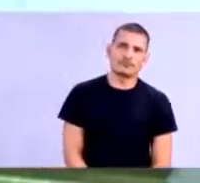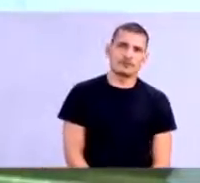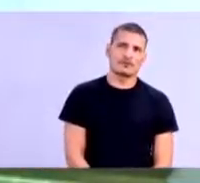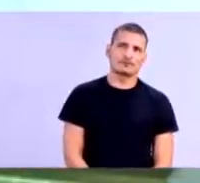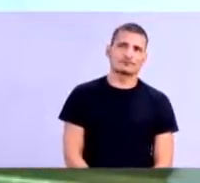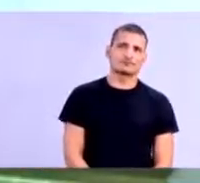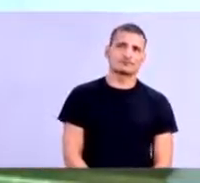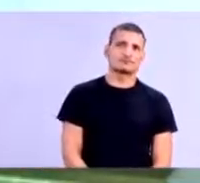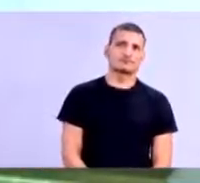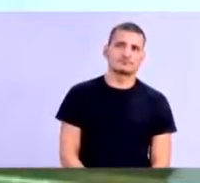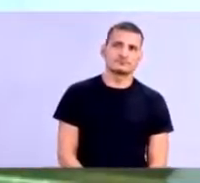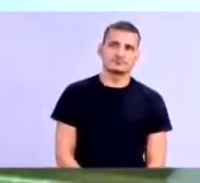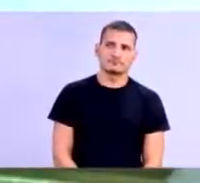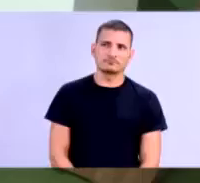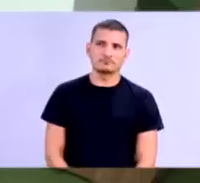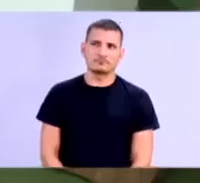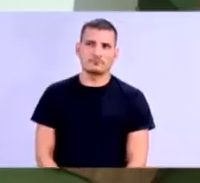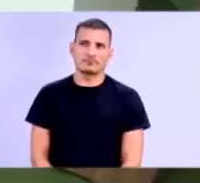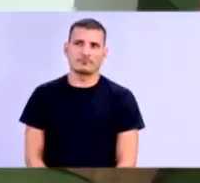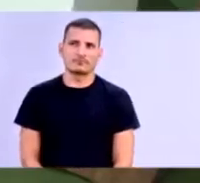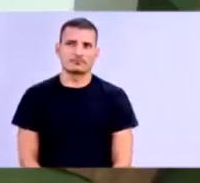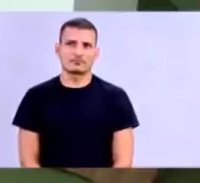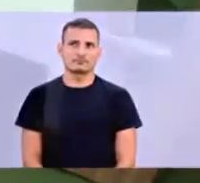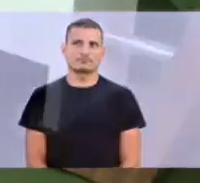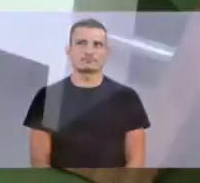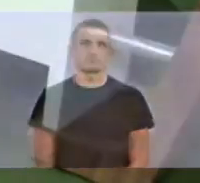aula. Então, já nós voltamos.